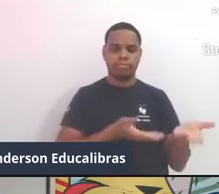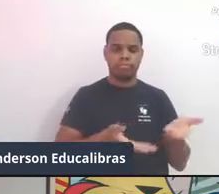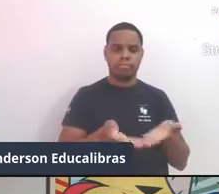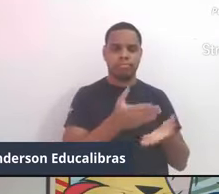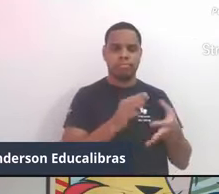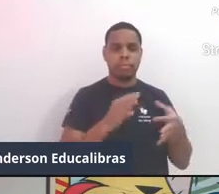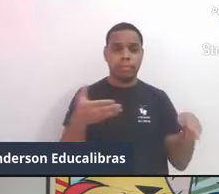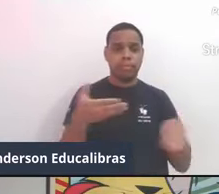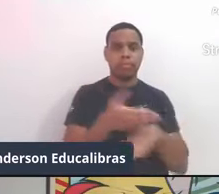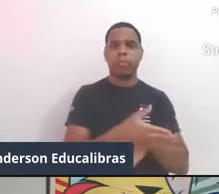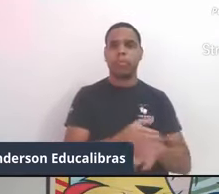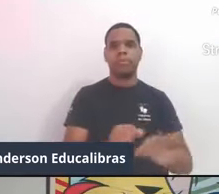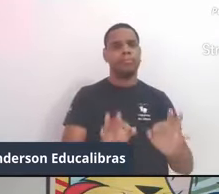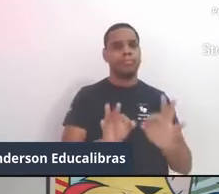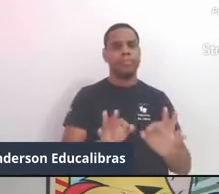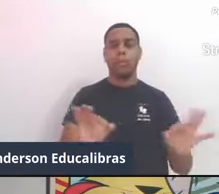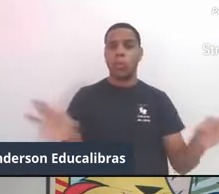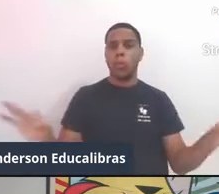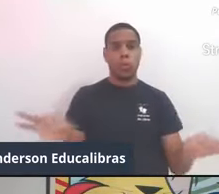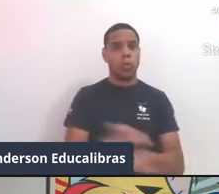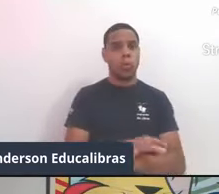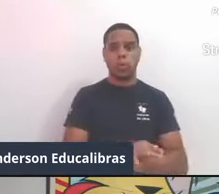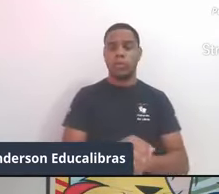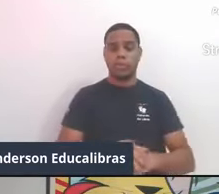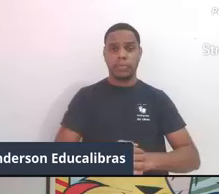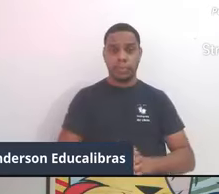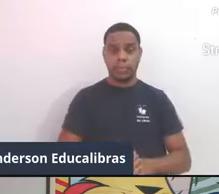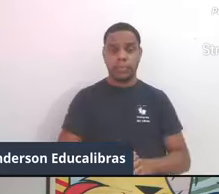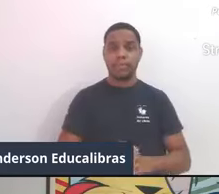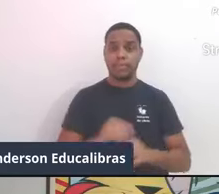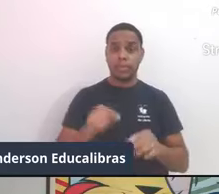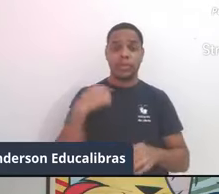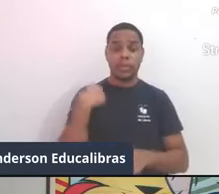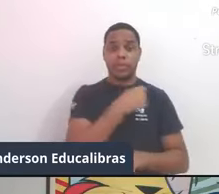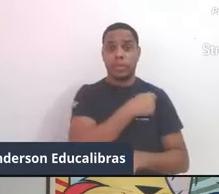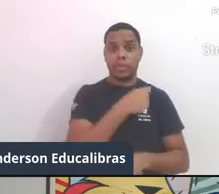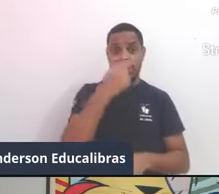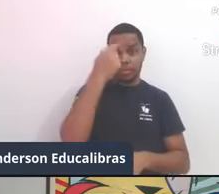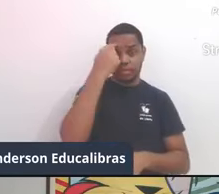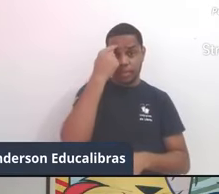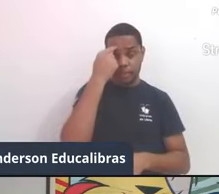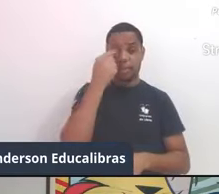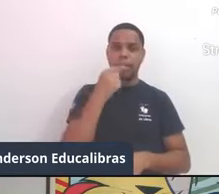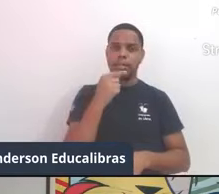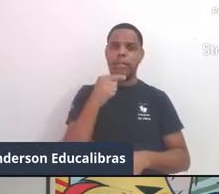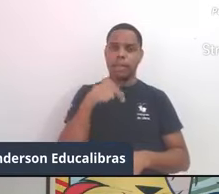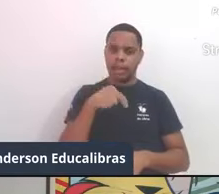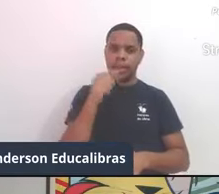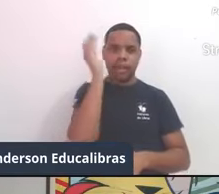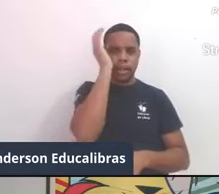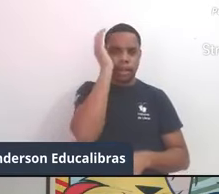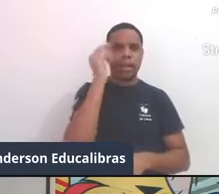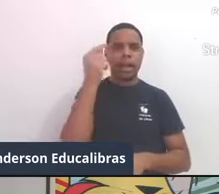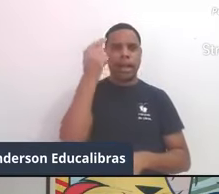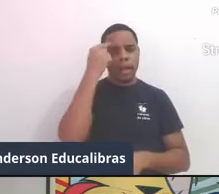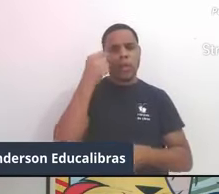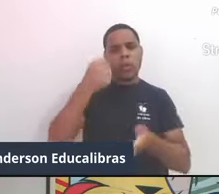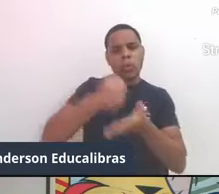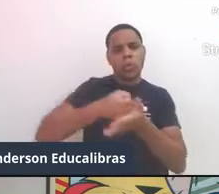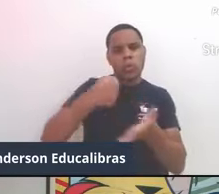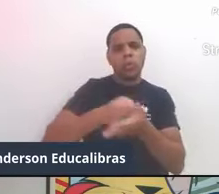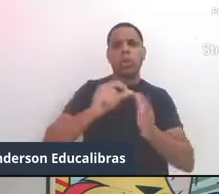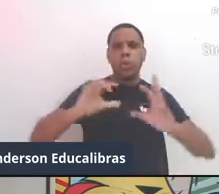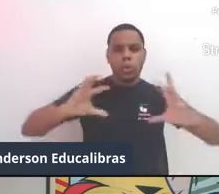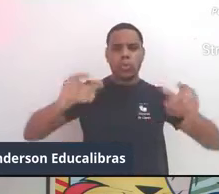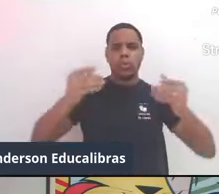absoluta. A grande perspectiva de uma instituição como a nossa é a luta pela igualdade, a igualdade em